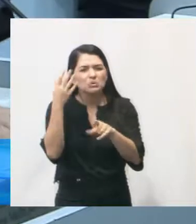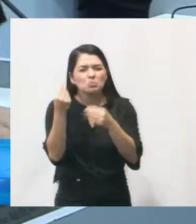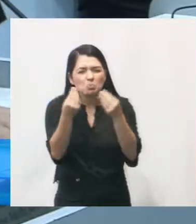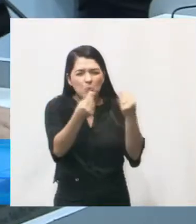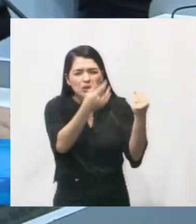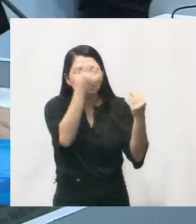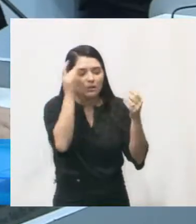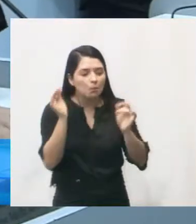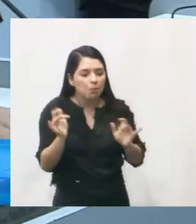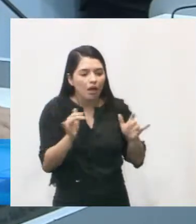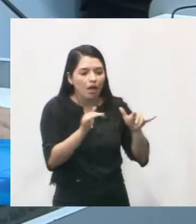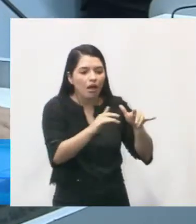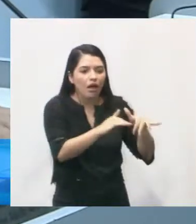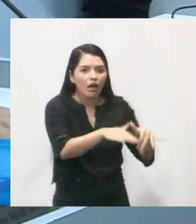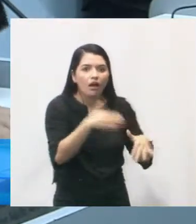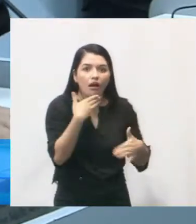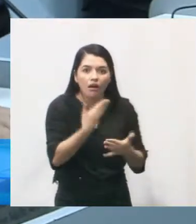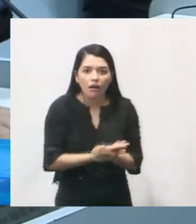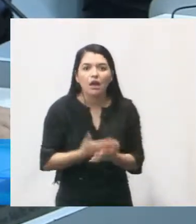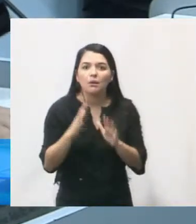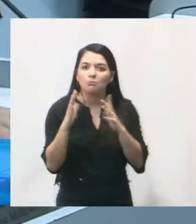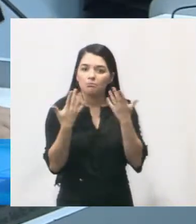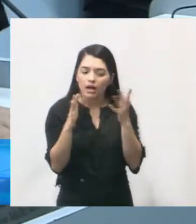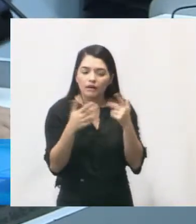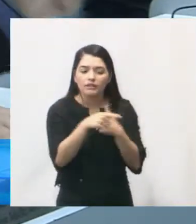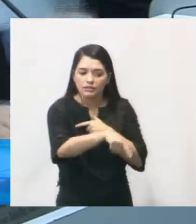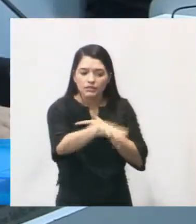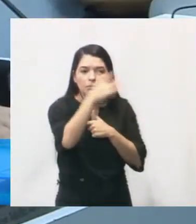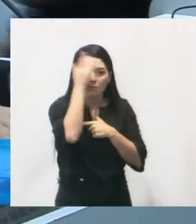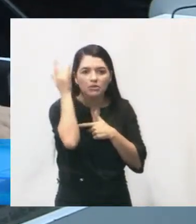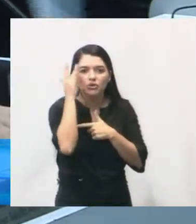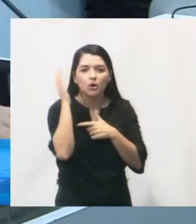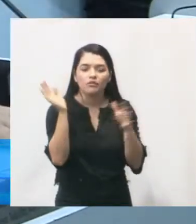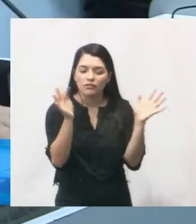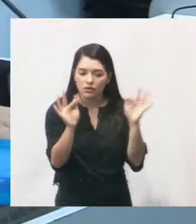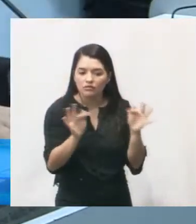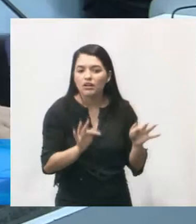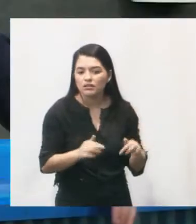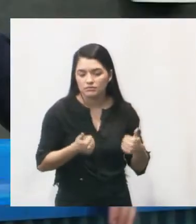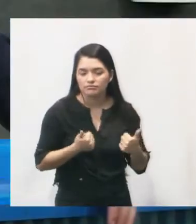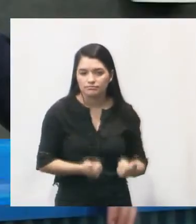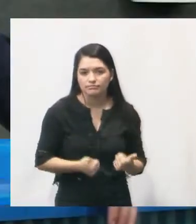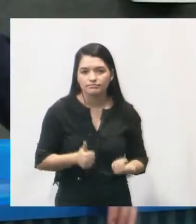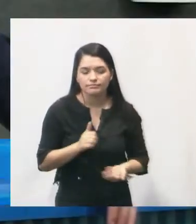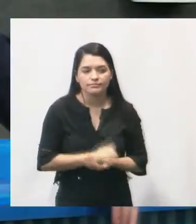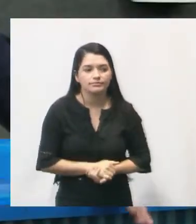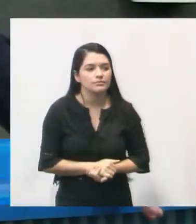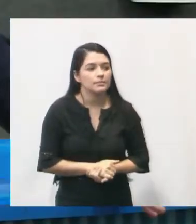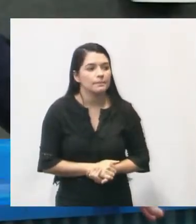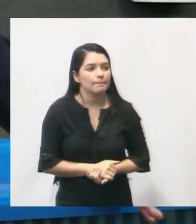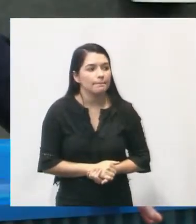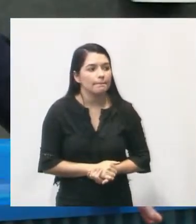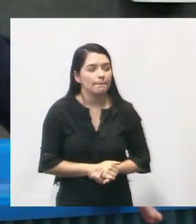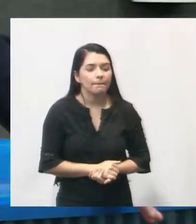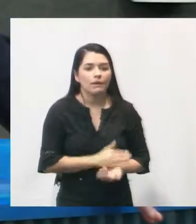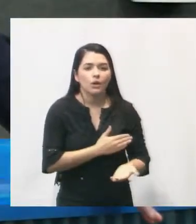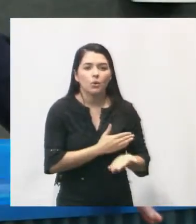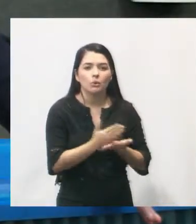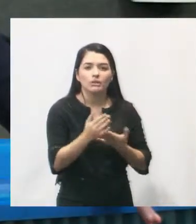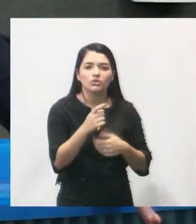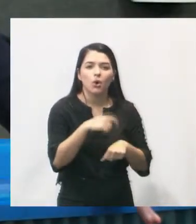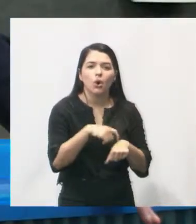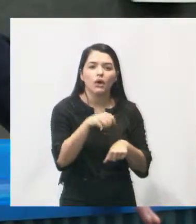Parabéns, eu tenho certeza que os comerciantes da região ficaram muito satisfeitos com a atitude de Vossa Excelência. Vereador Vaguinho, parabéns. Começou a abrir às 9 e parava às